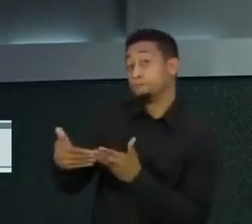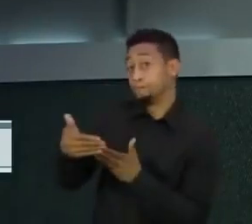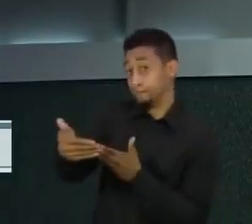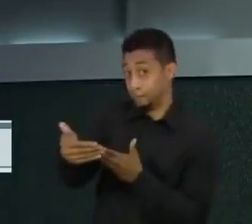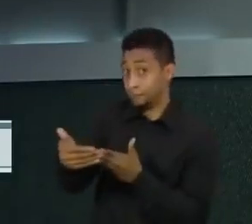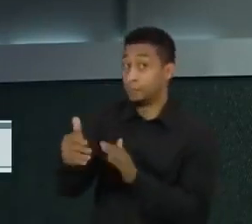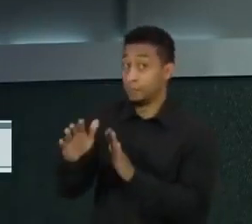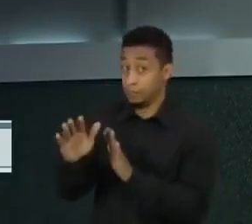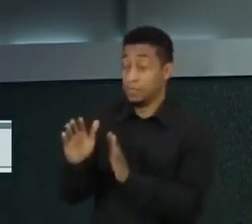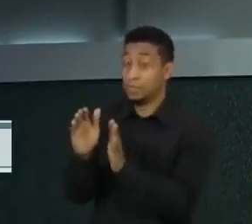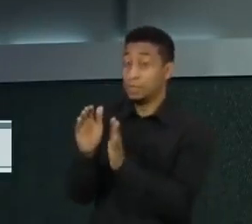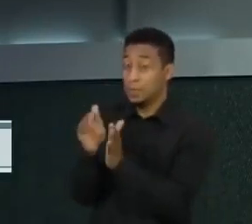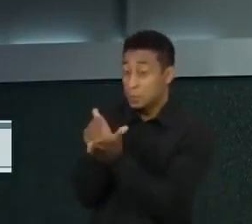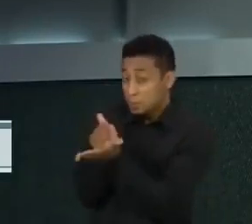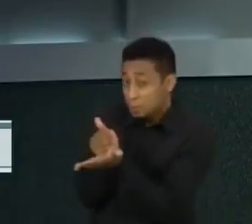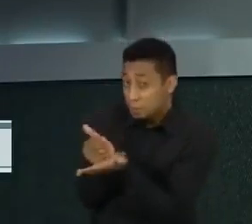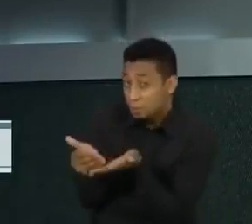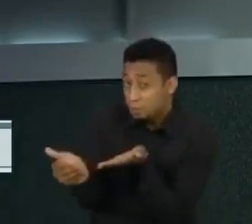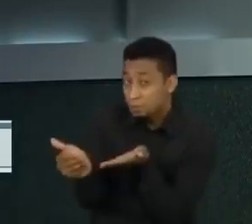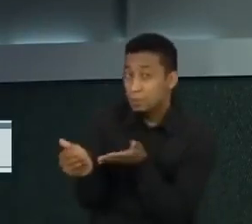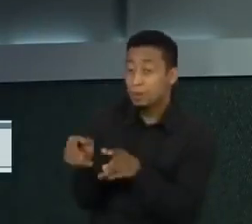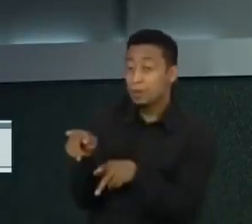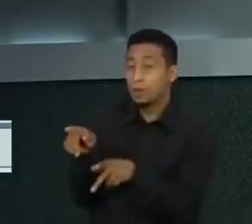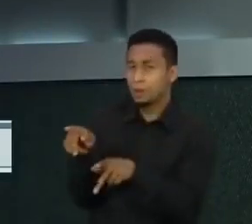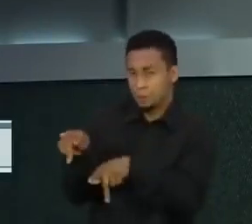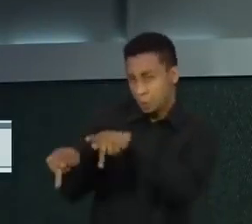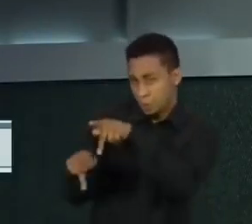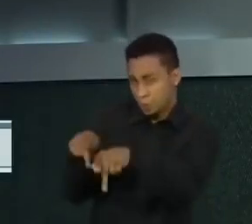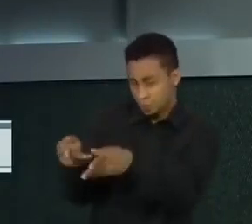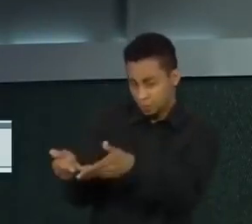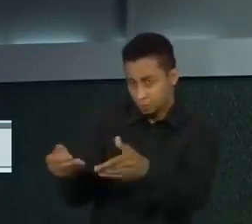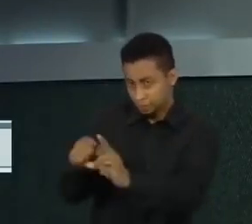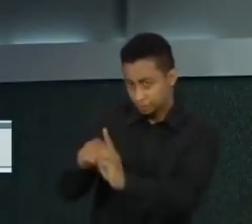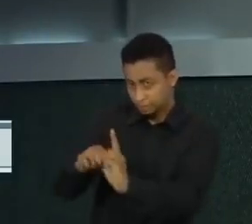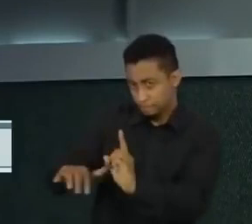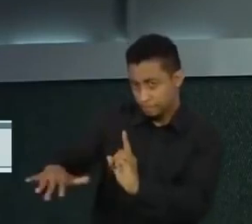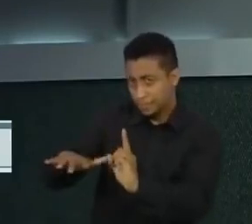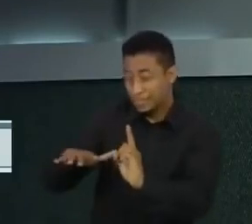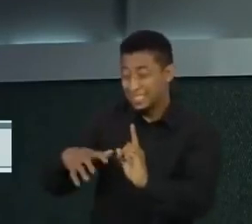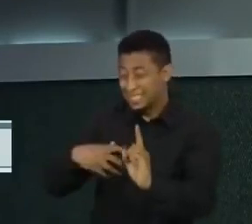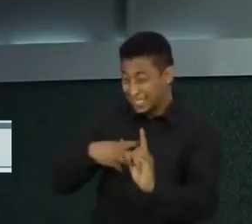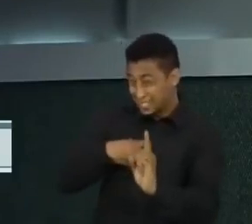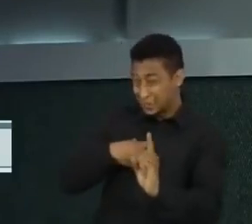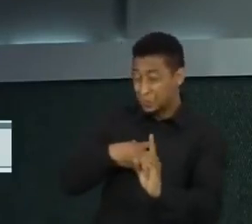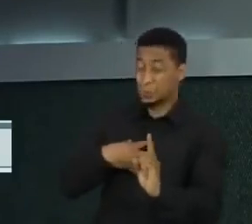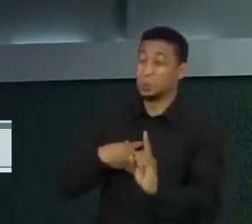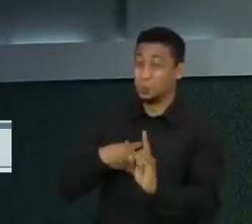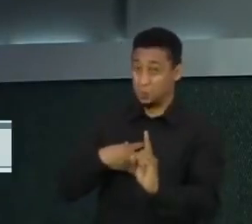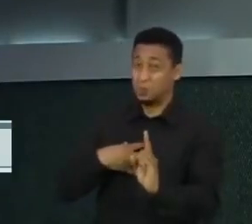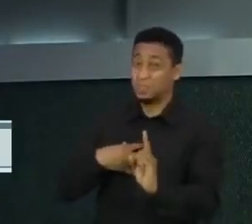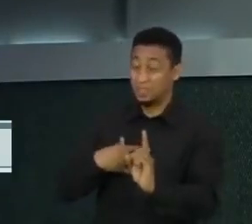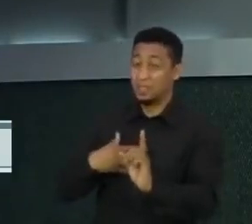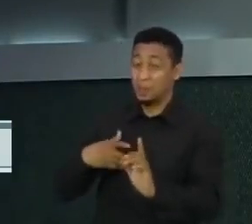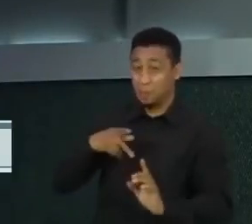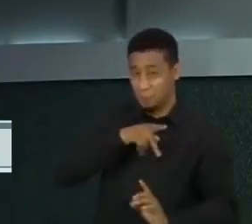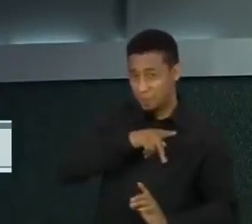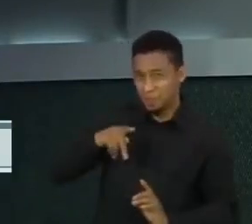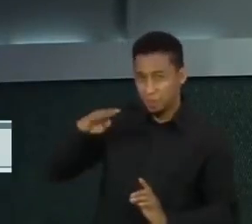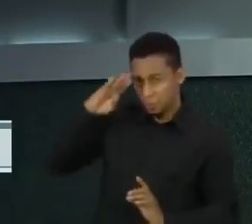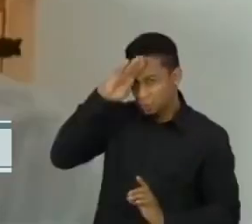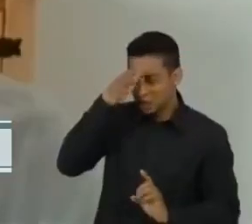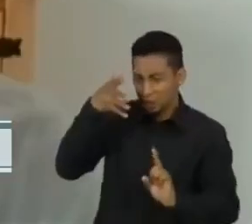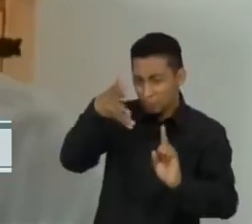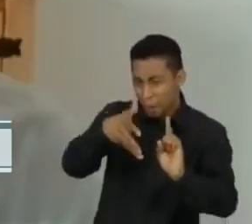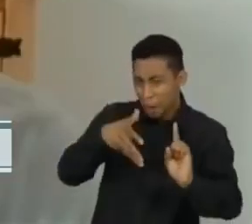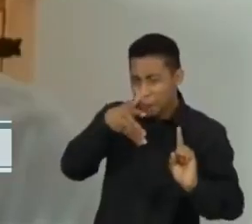do instante em que a parcela da sociedade que se sentiu atacada pelos discursos de 7 de